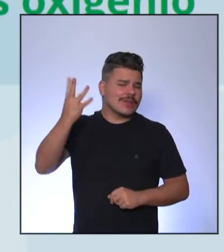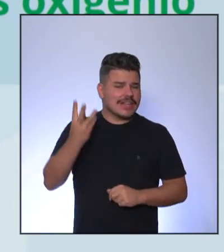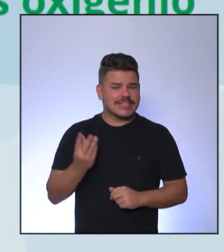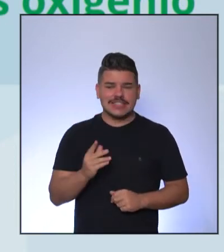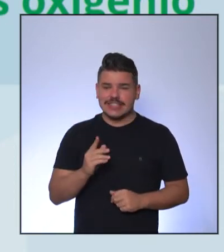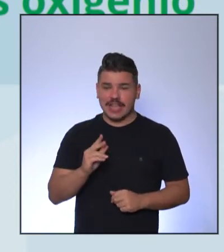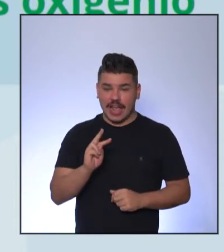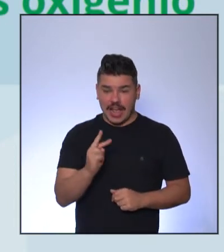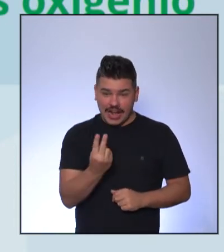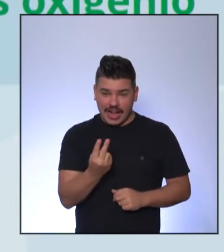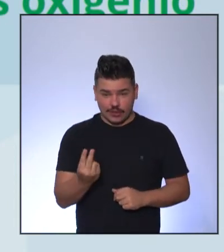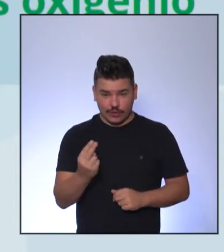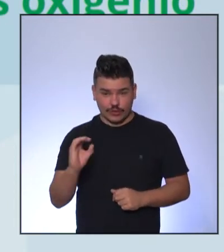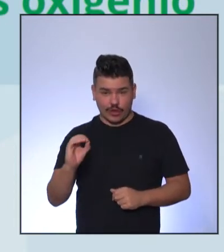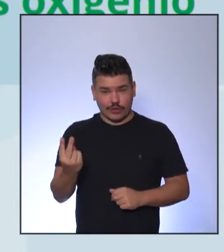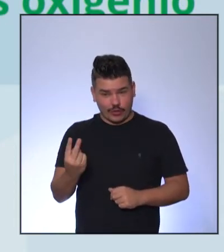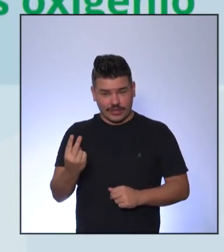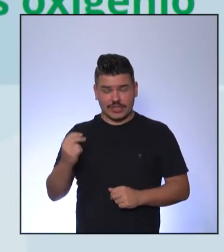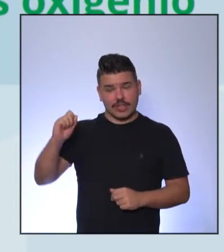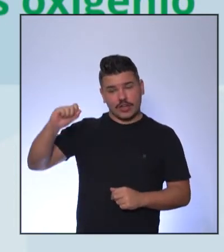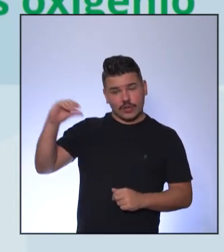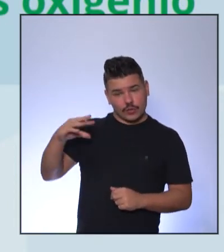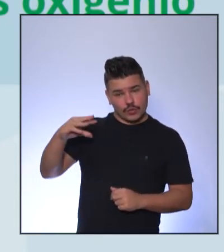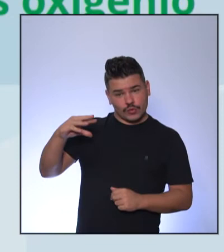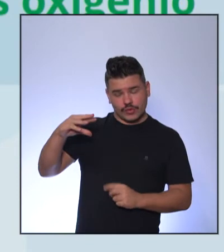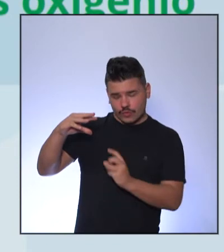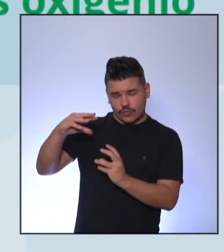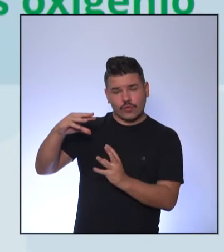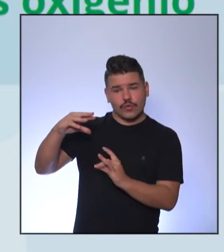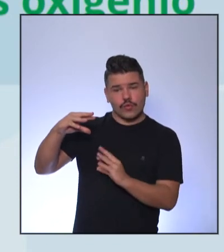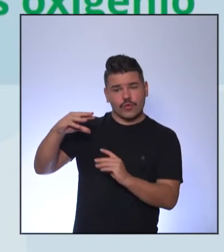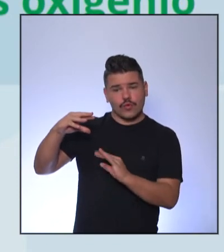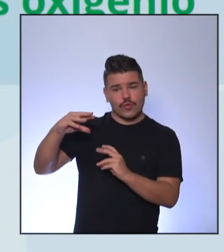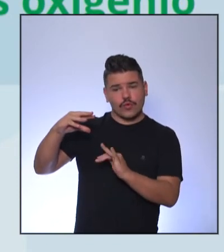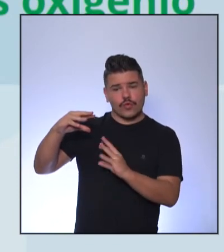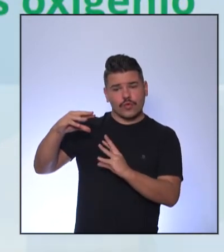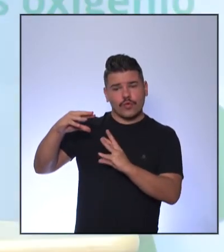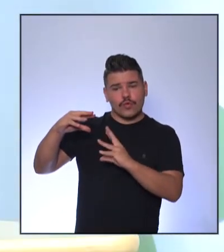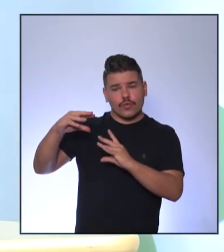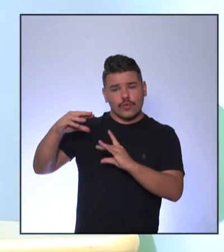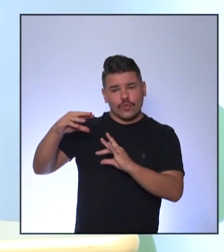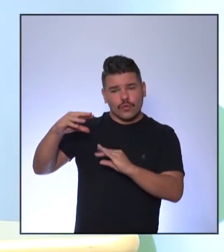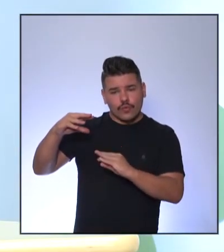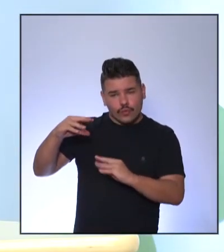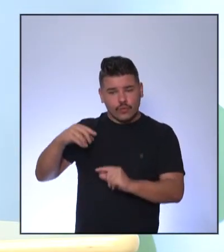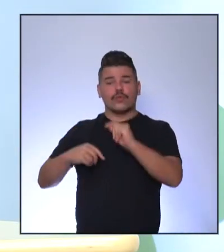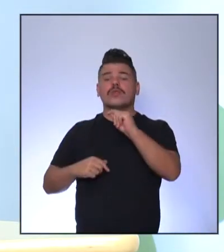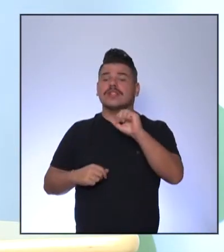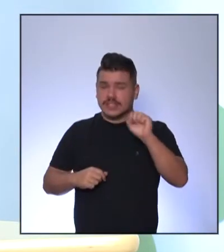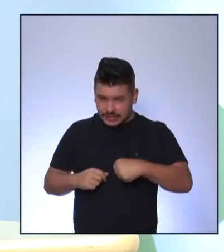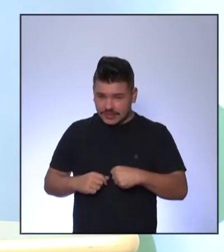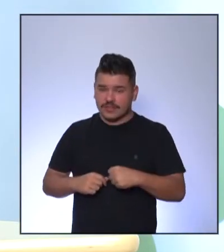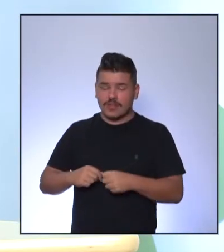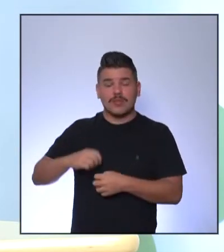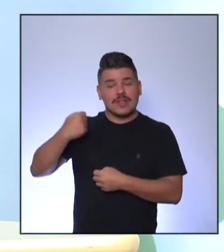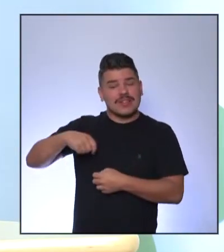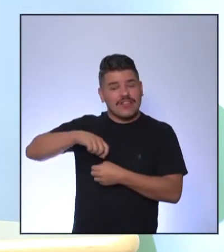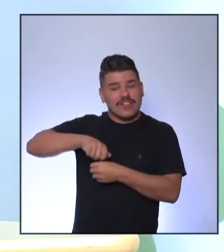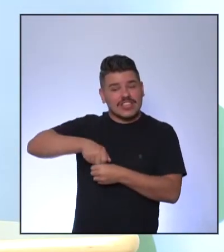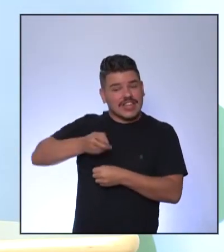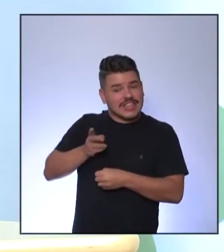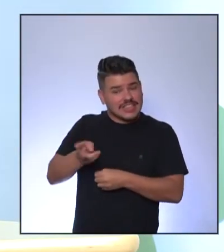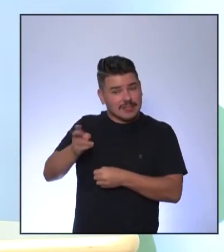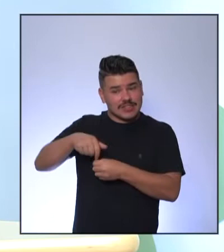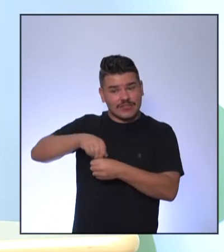ali aberta, exposta à luz, essa decomposição vai acontecer? Essa decomposição vai acontecer sim, só que ela vai acontecer de uma forma